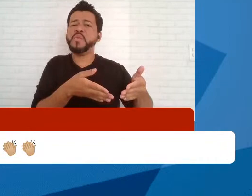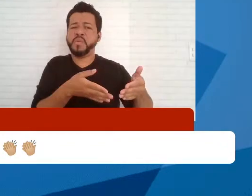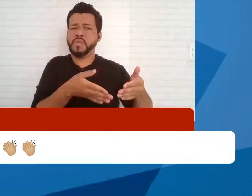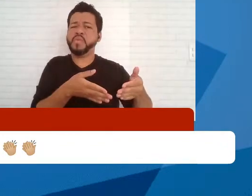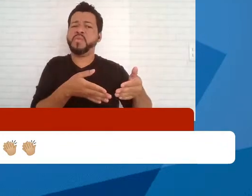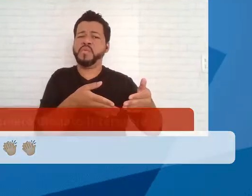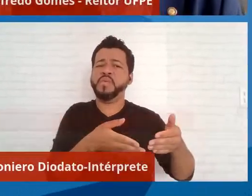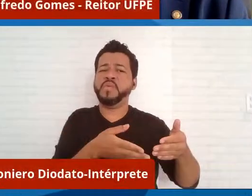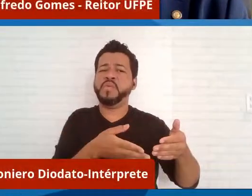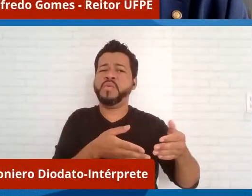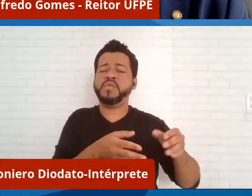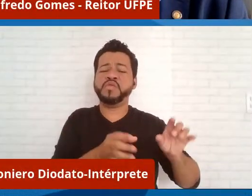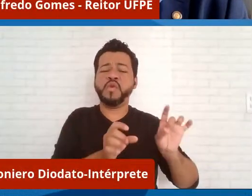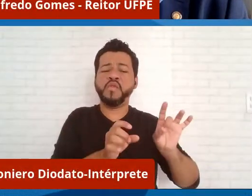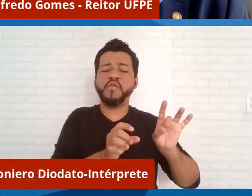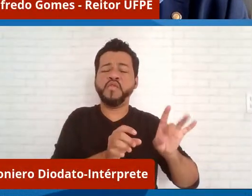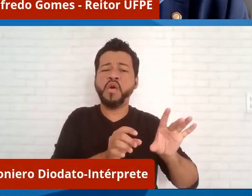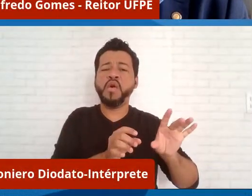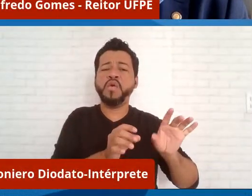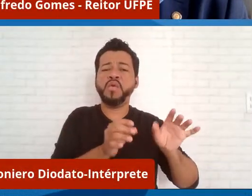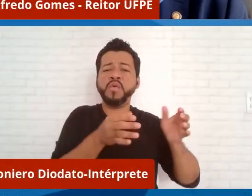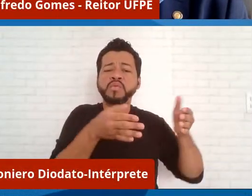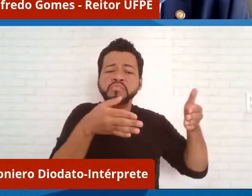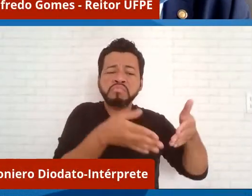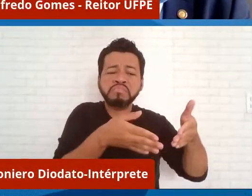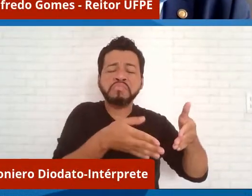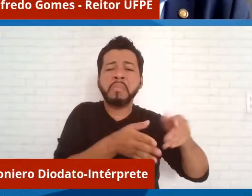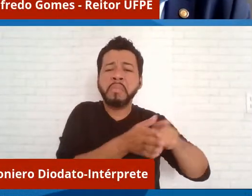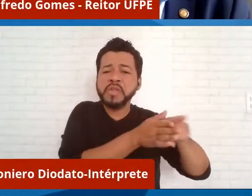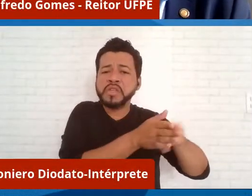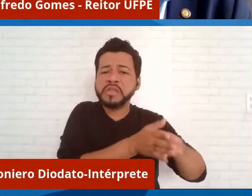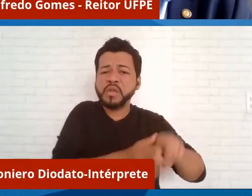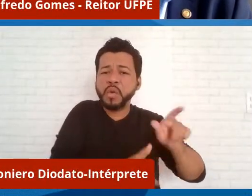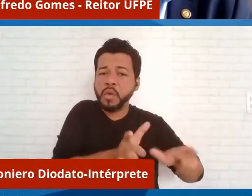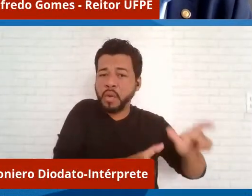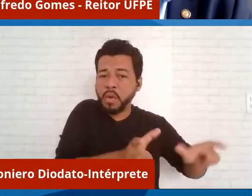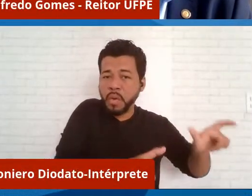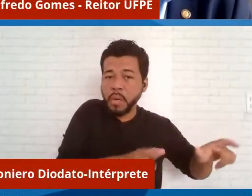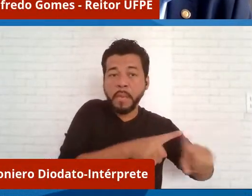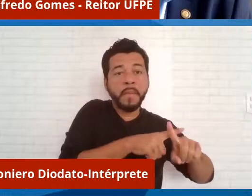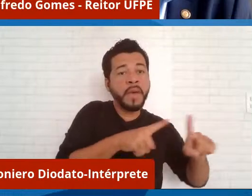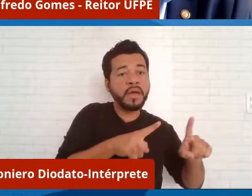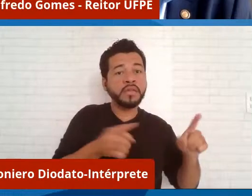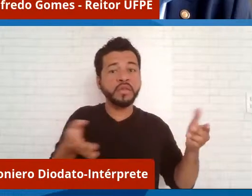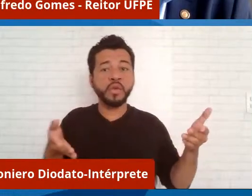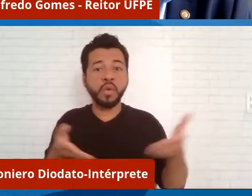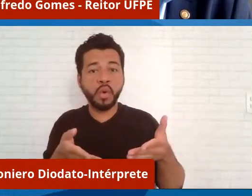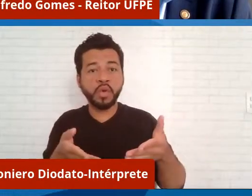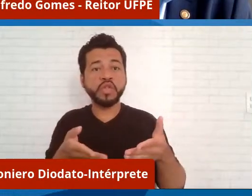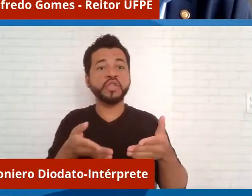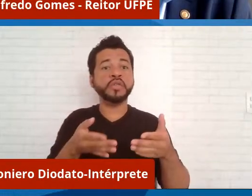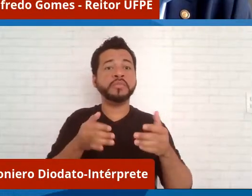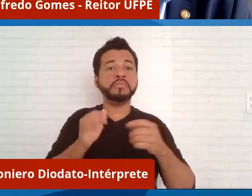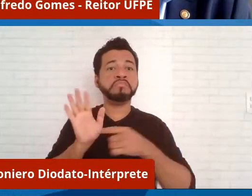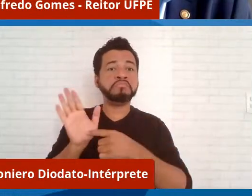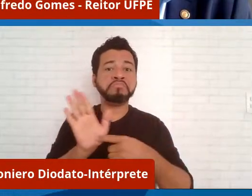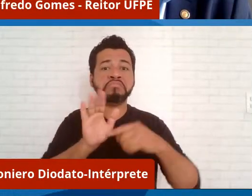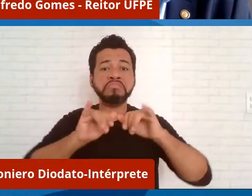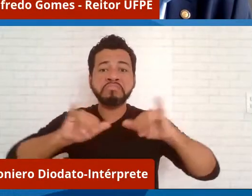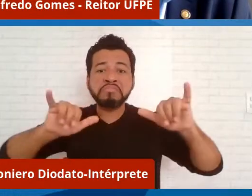aos pesquisadores afeitos à temática do GT5, e hoje, com a transmissão diária que nós vamos